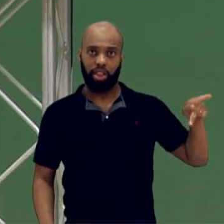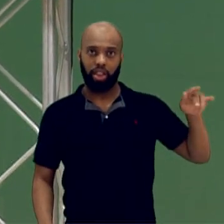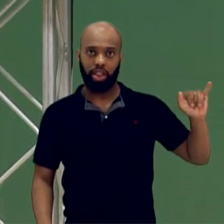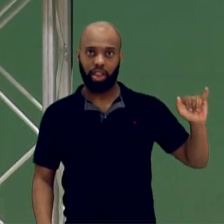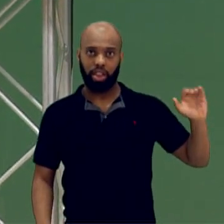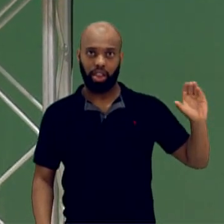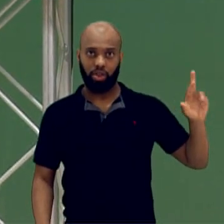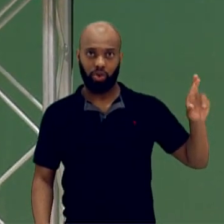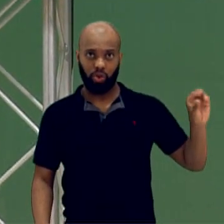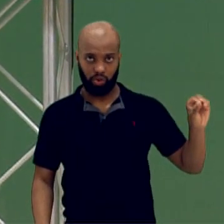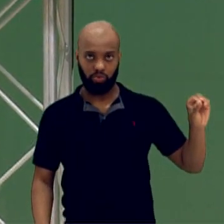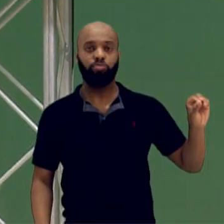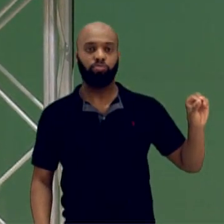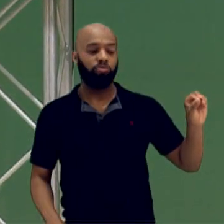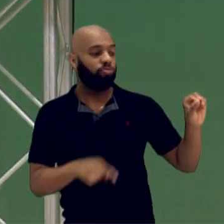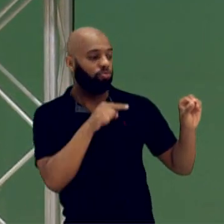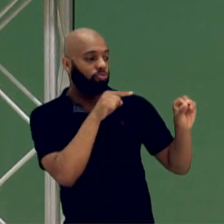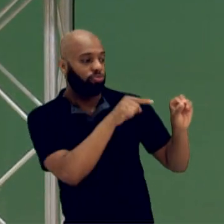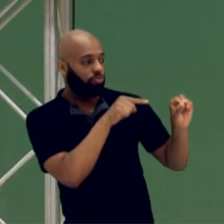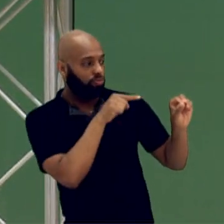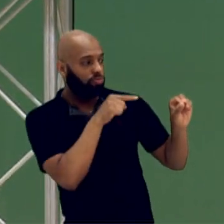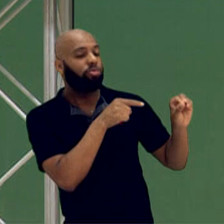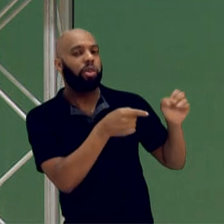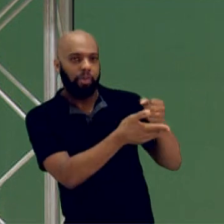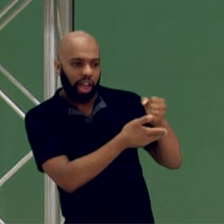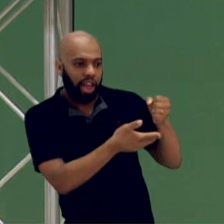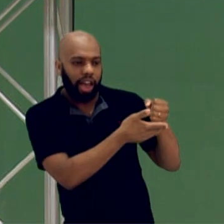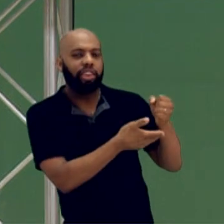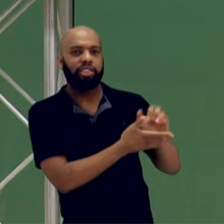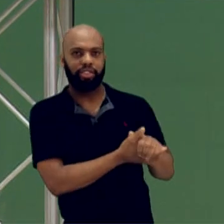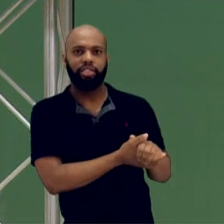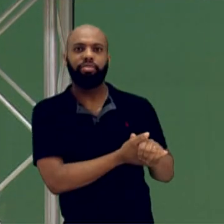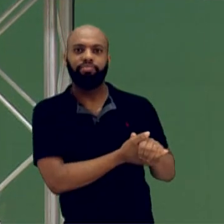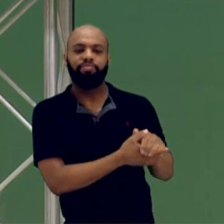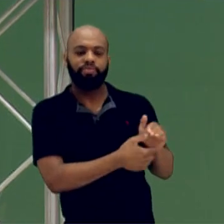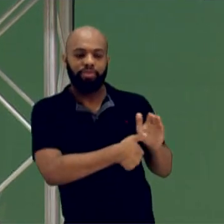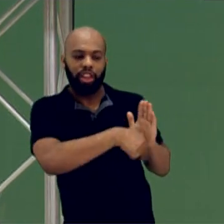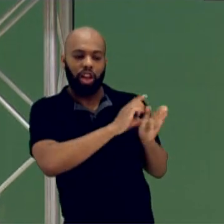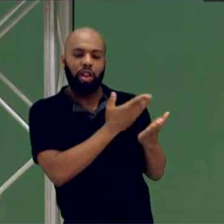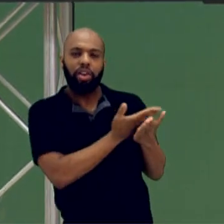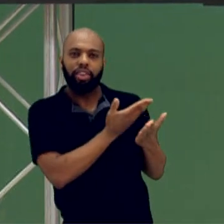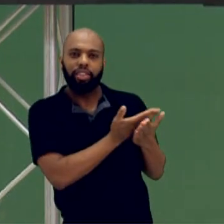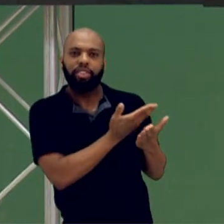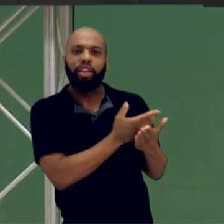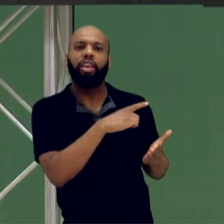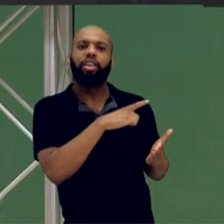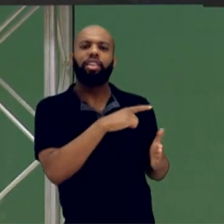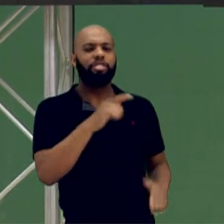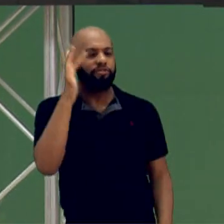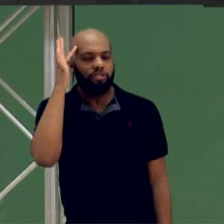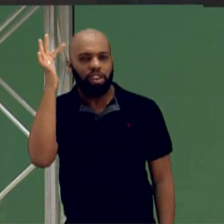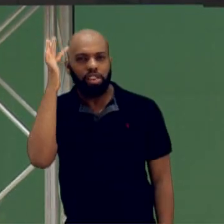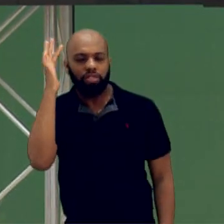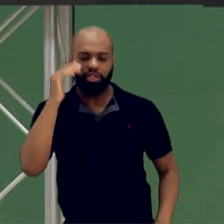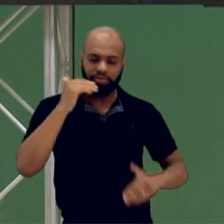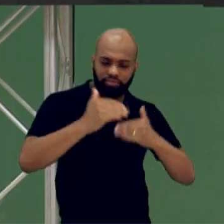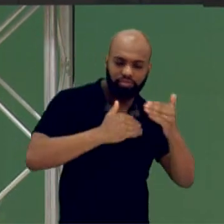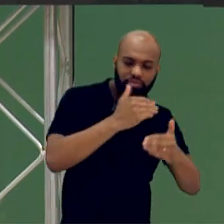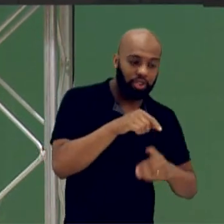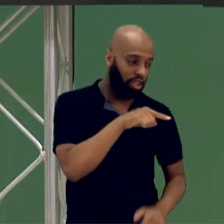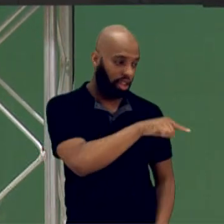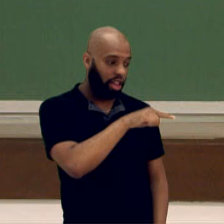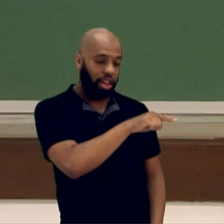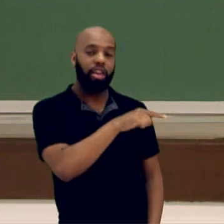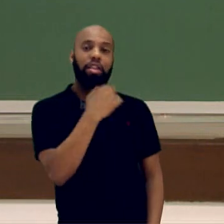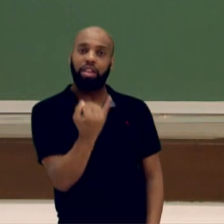o epicurismo. Tá? Se você voltar na última aula ali, a gente vai ter, né, essa filosofia desenvolvida por Epicuro,